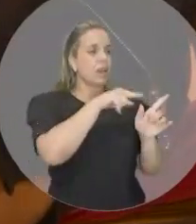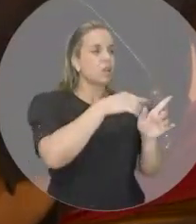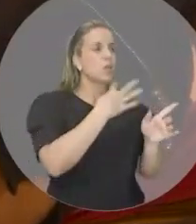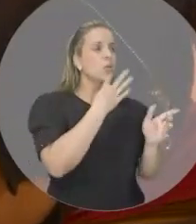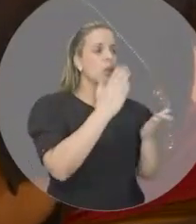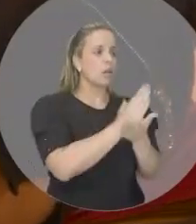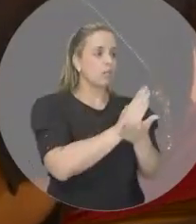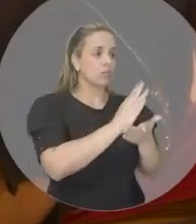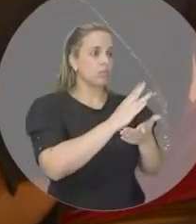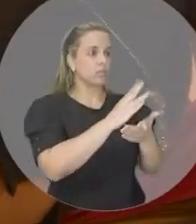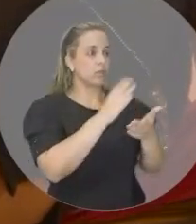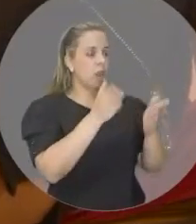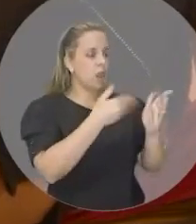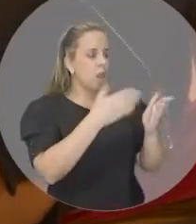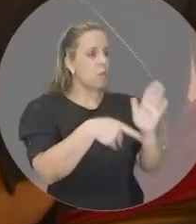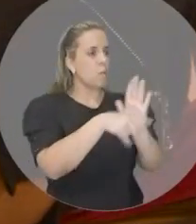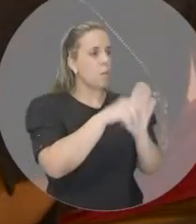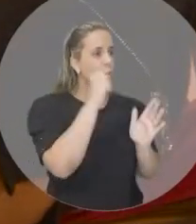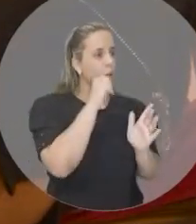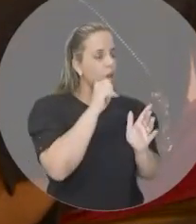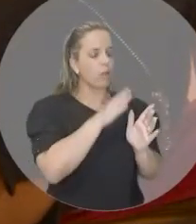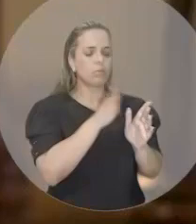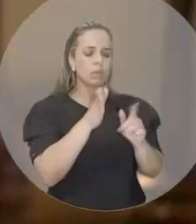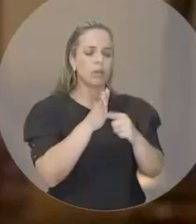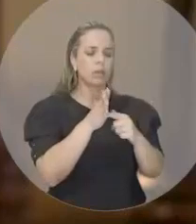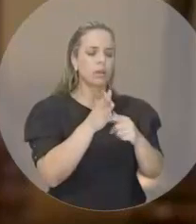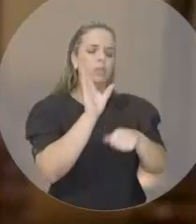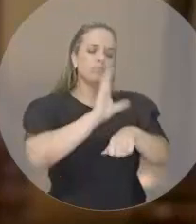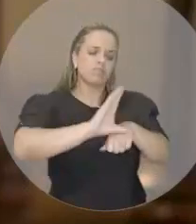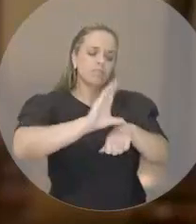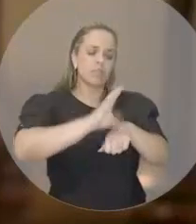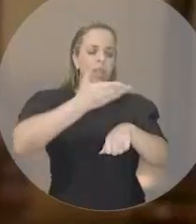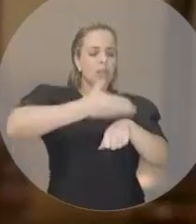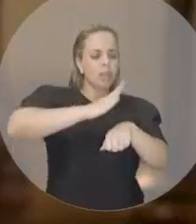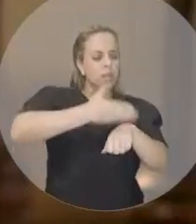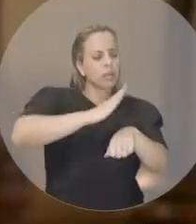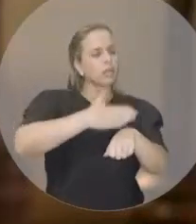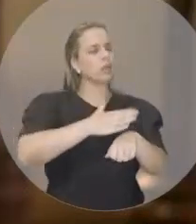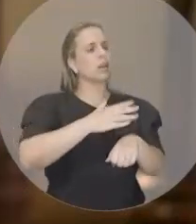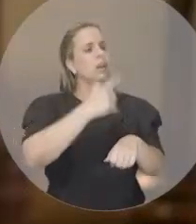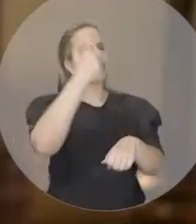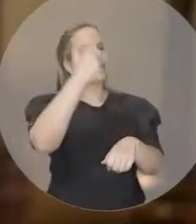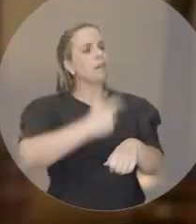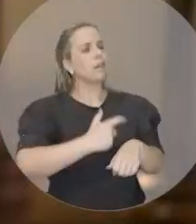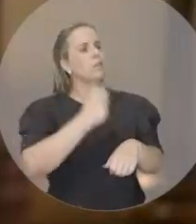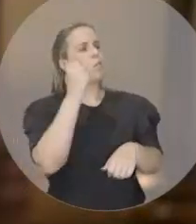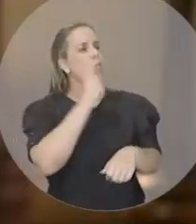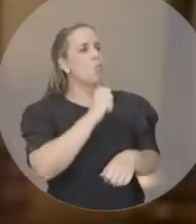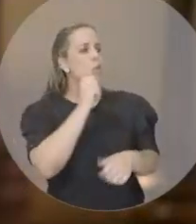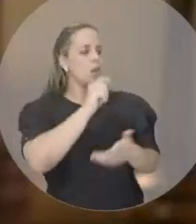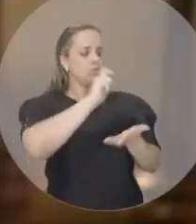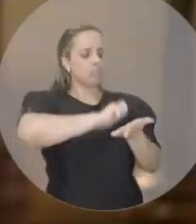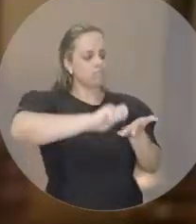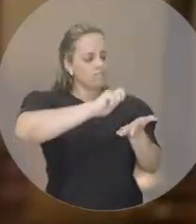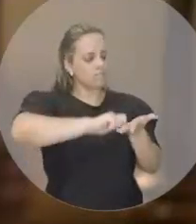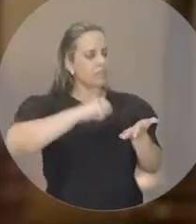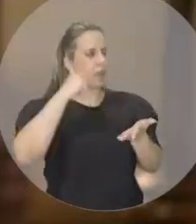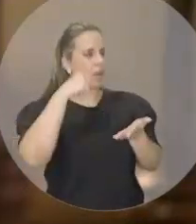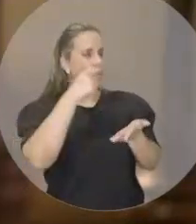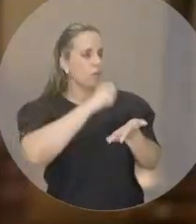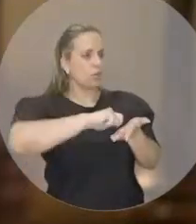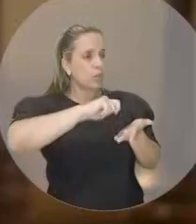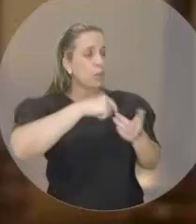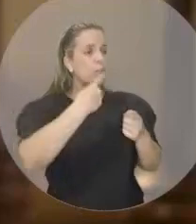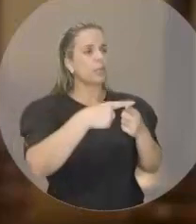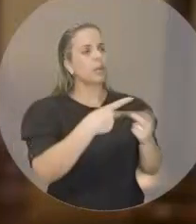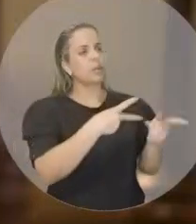Para conhecer as obras e ao mesmo tempo para me capacitar enquanto mulher que escreve, porque